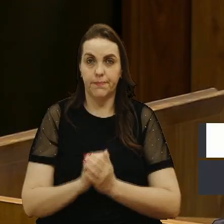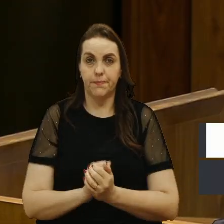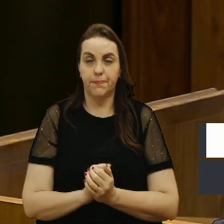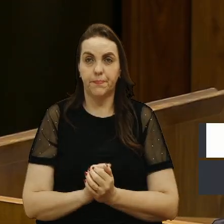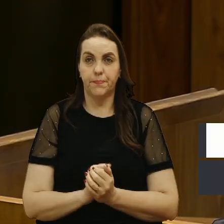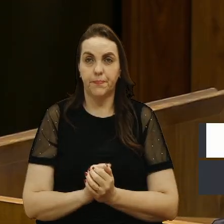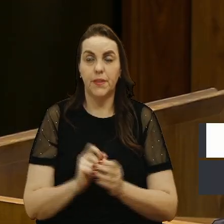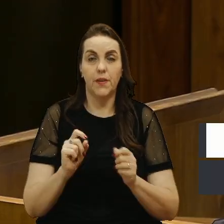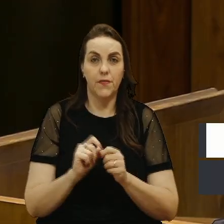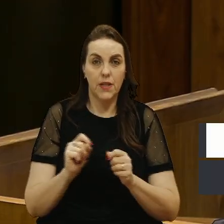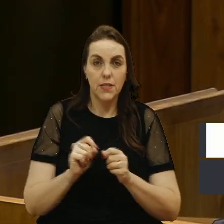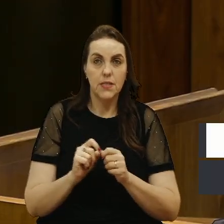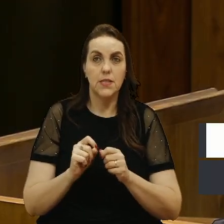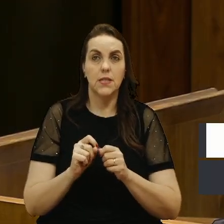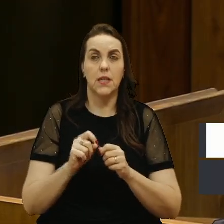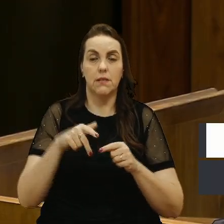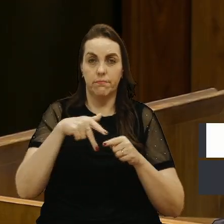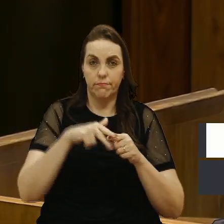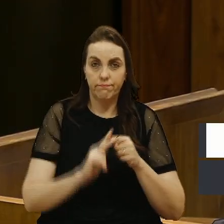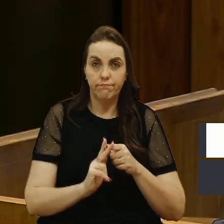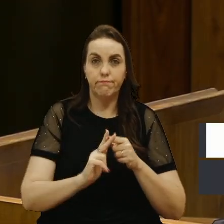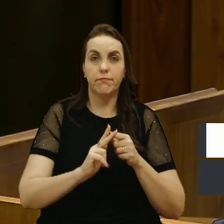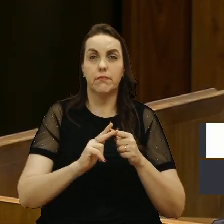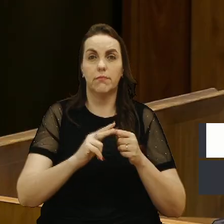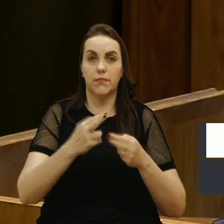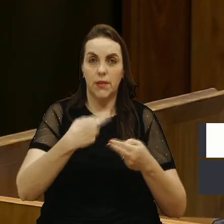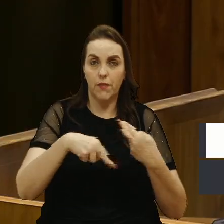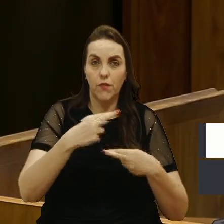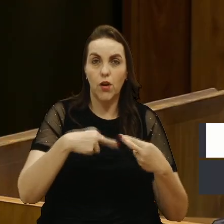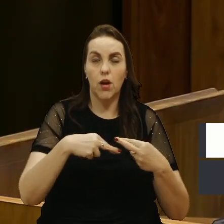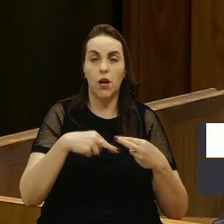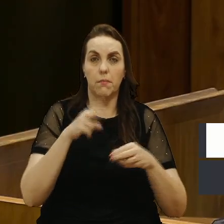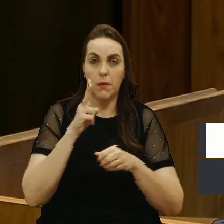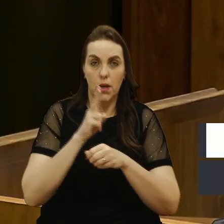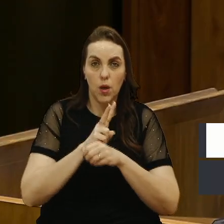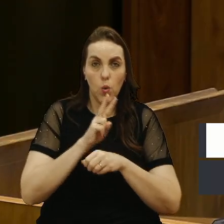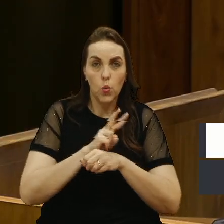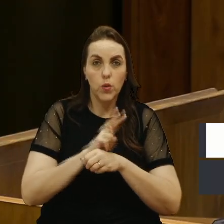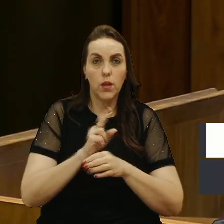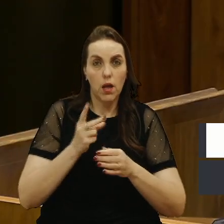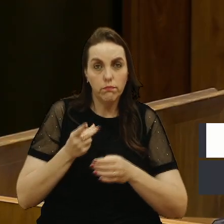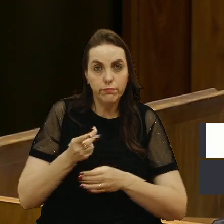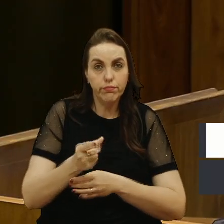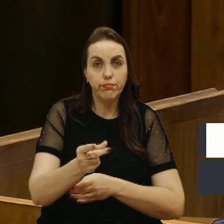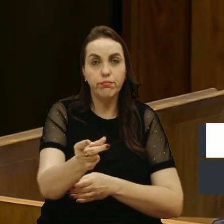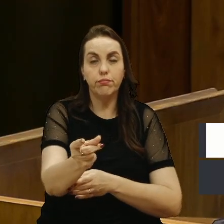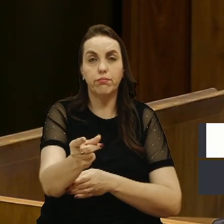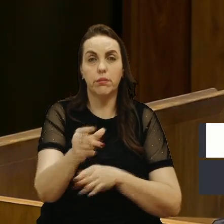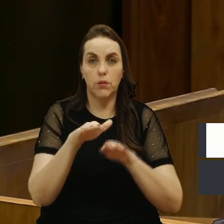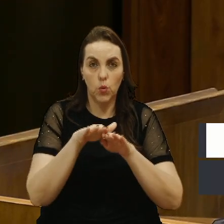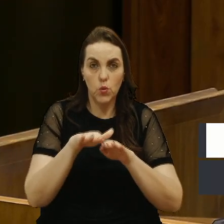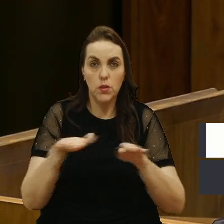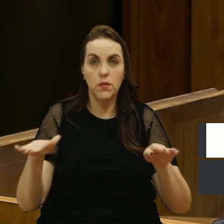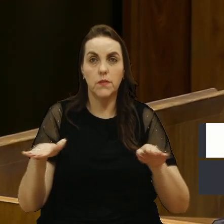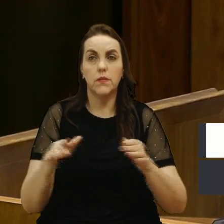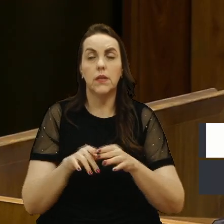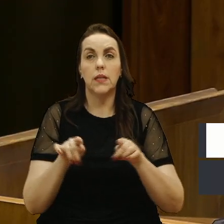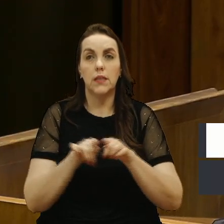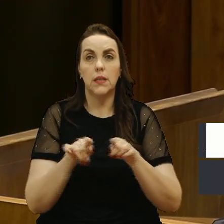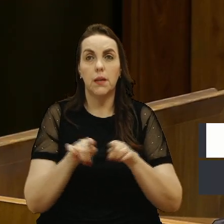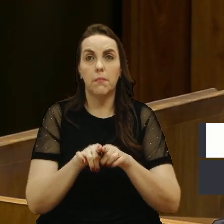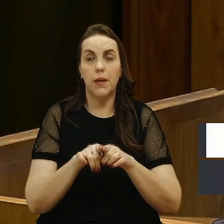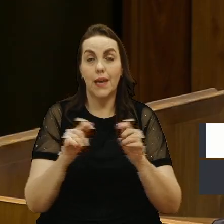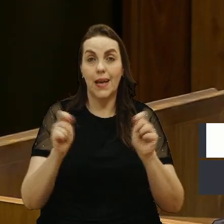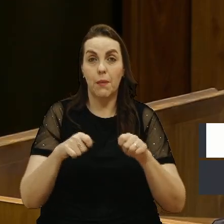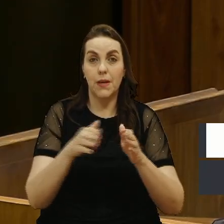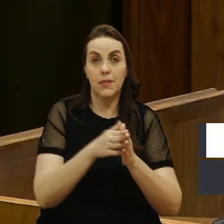você fazer a restauração da rodovia, conservar a rodovia e também você fazer o aumento de